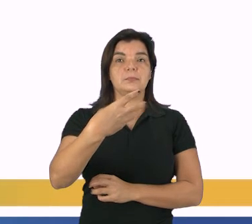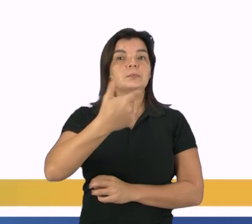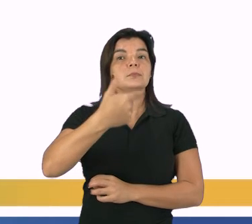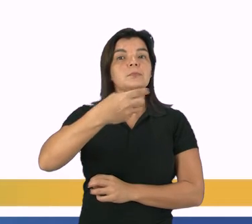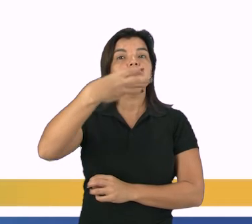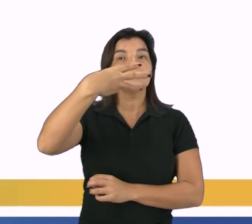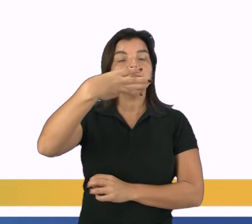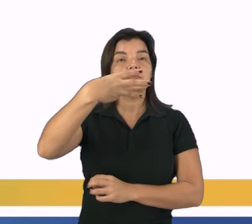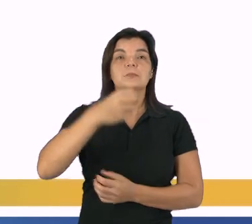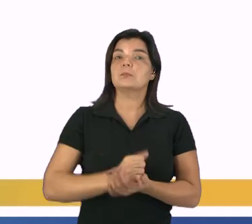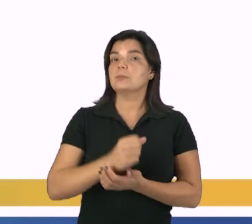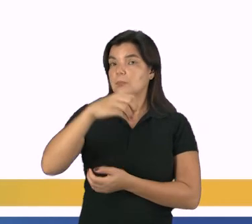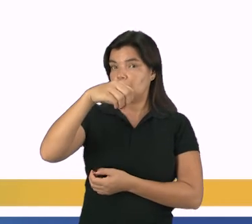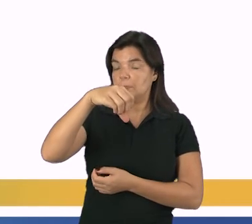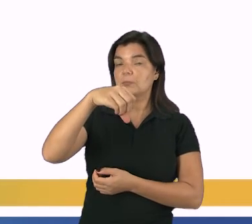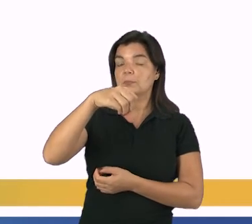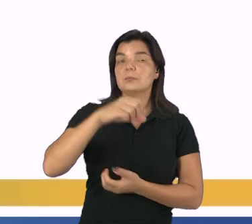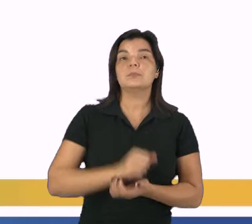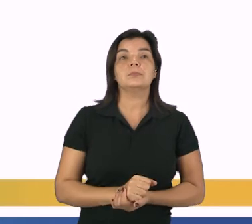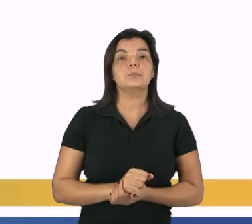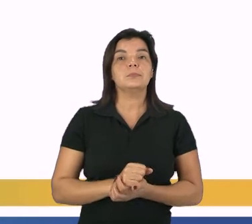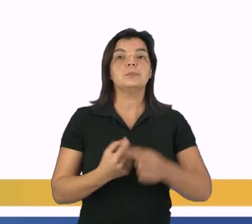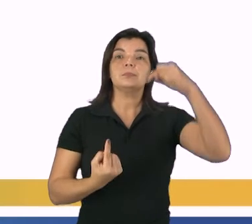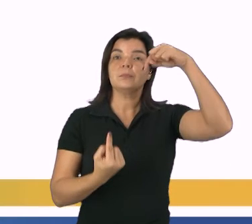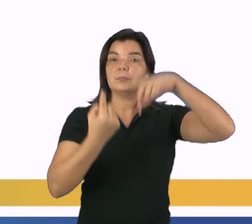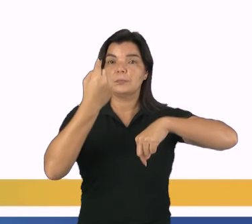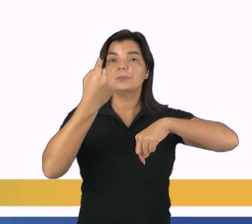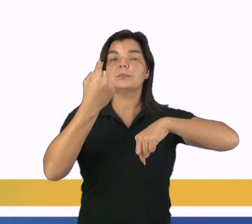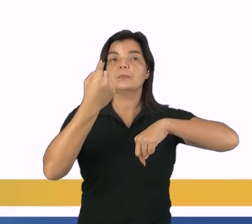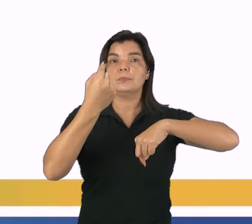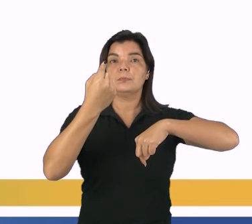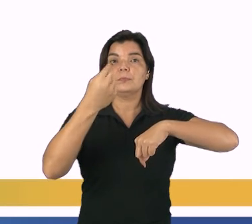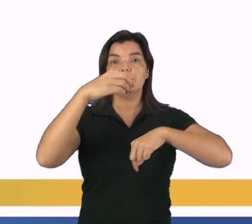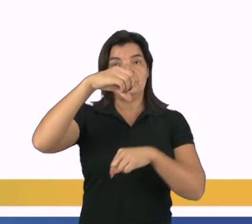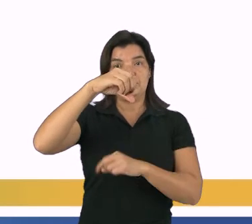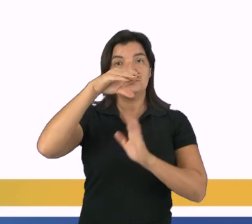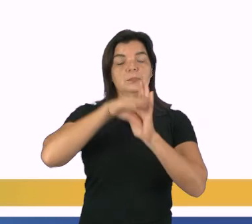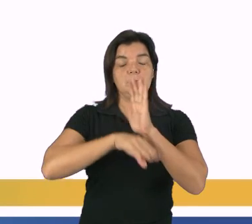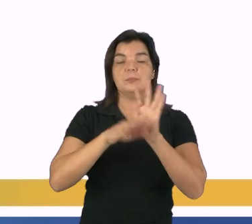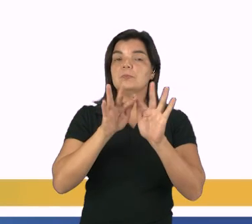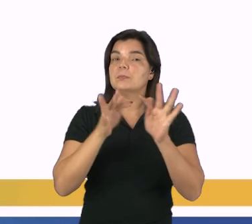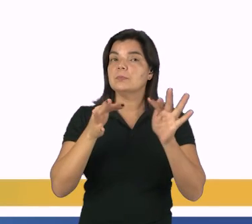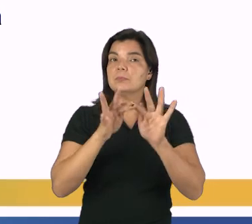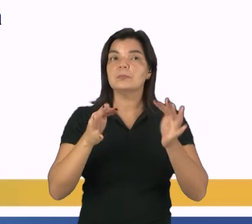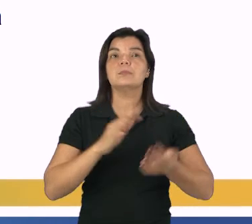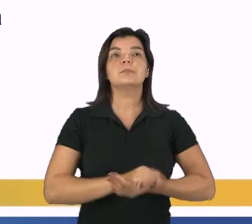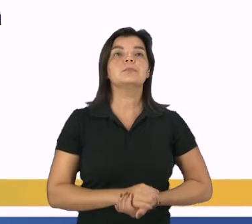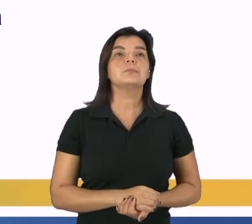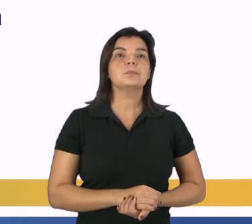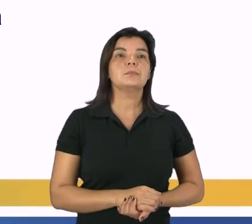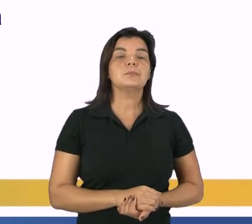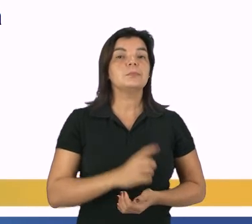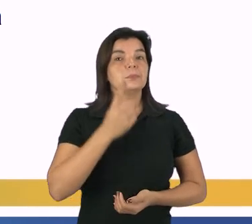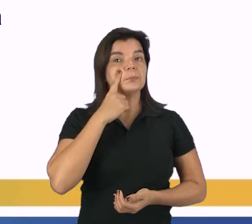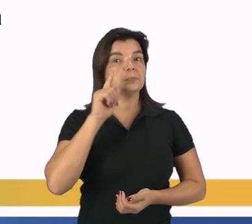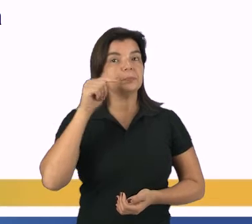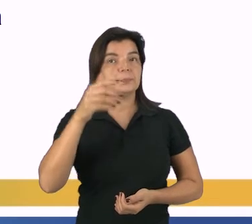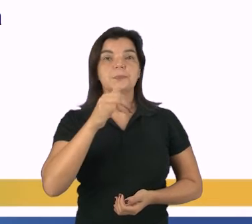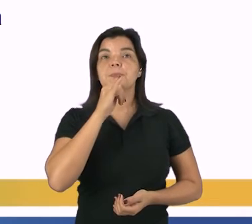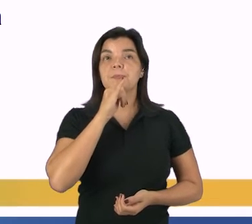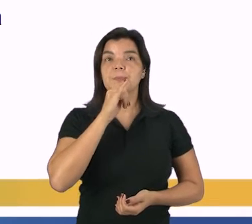força inicial, tá ok? Então, a nossa alternativa aqui seria a letra B,